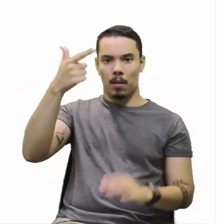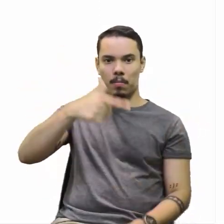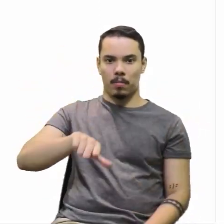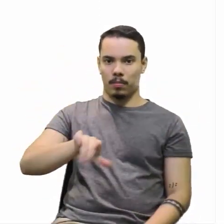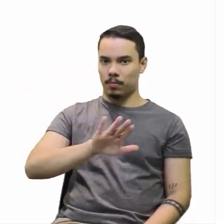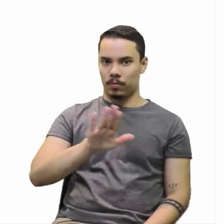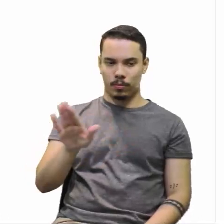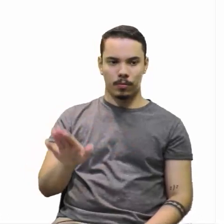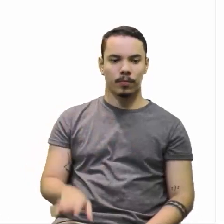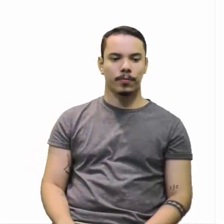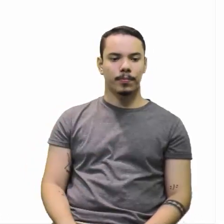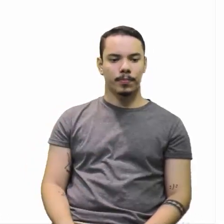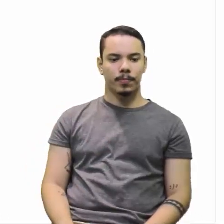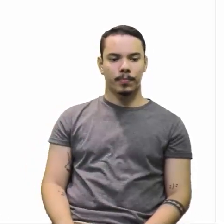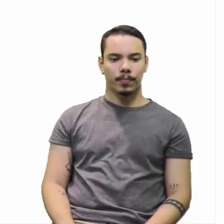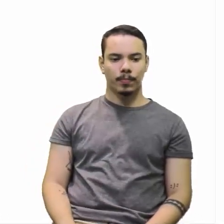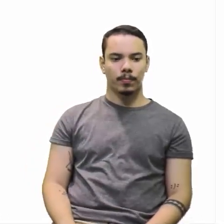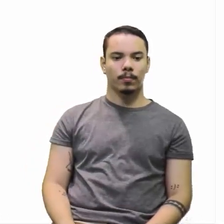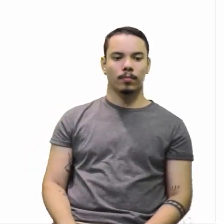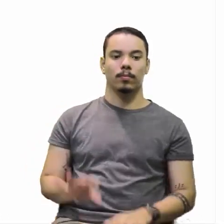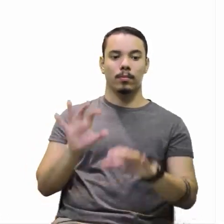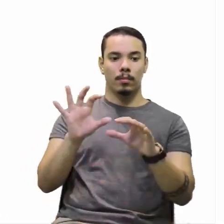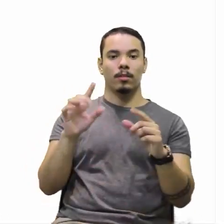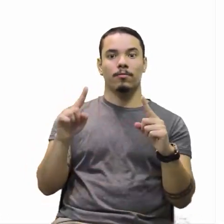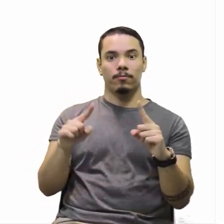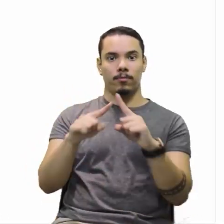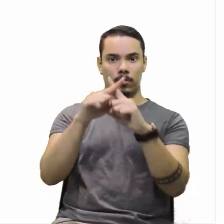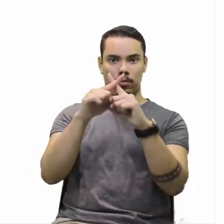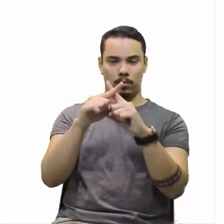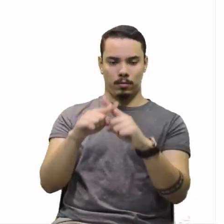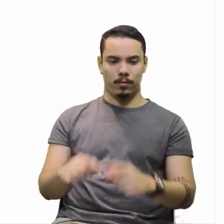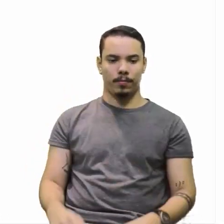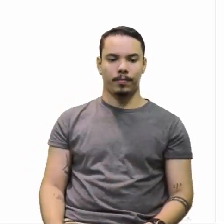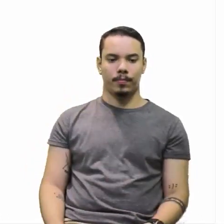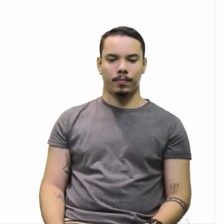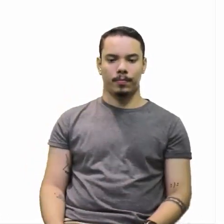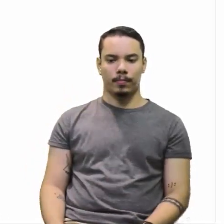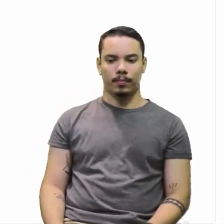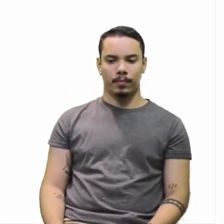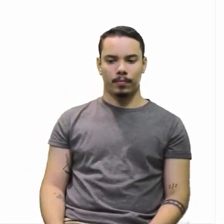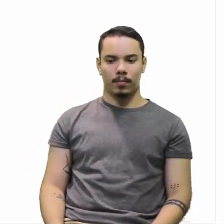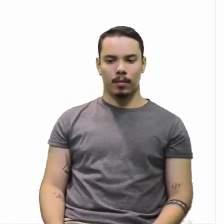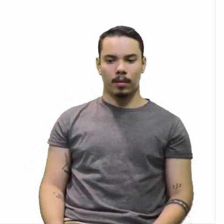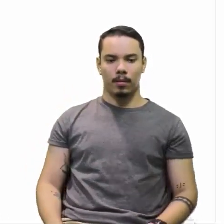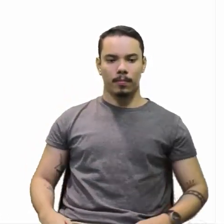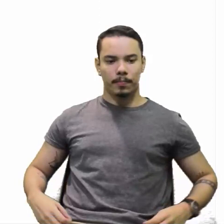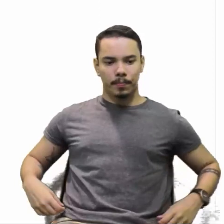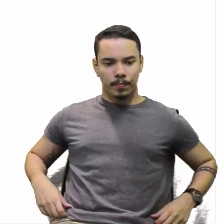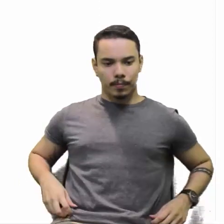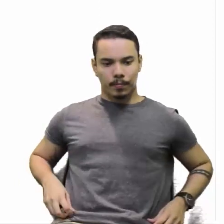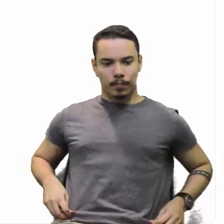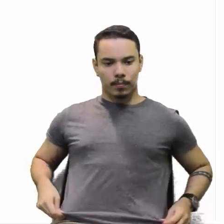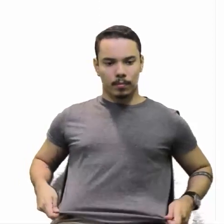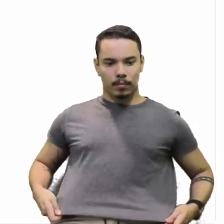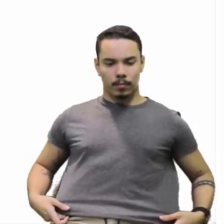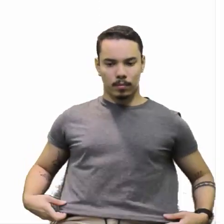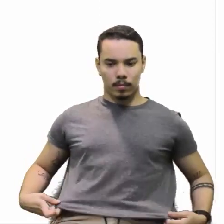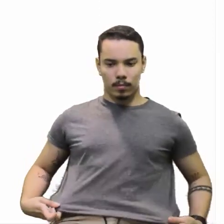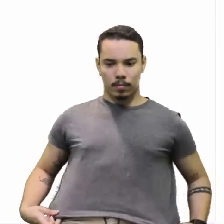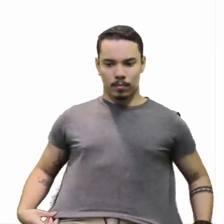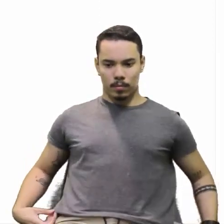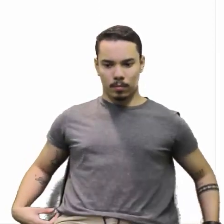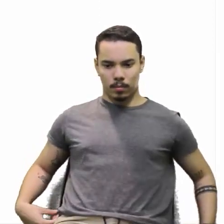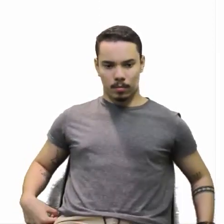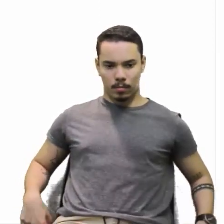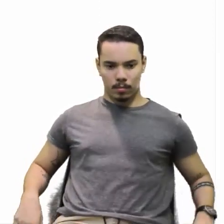repete. Aqui, 2 vezes 2, 4. 10 a menos 2 repete. 3 vezes 2, 6. 10 a menos